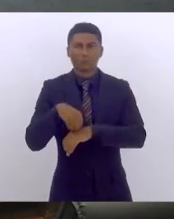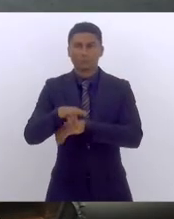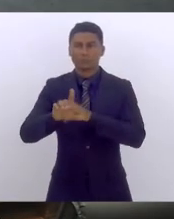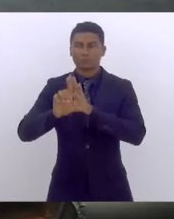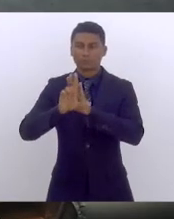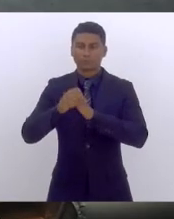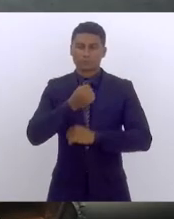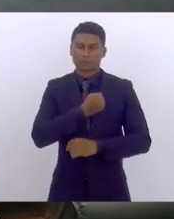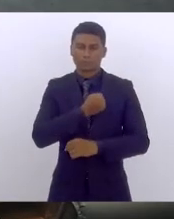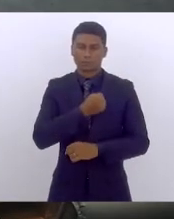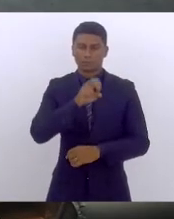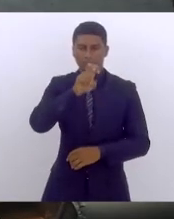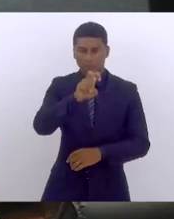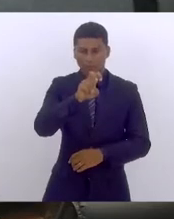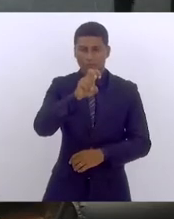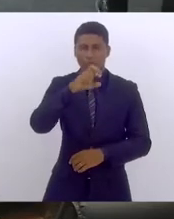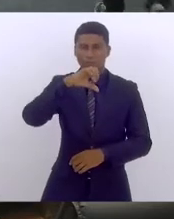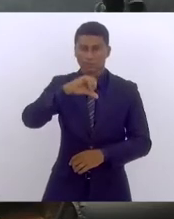legislativa 591